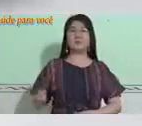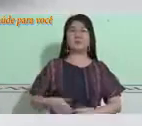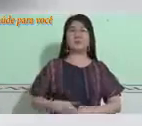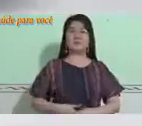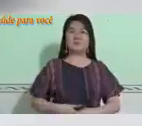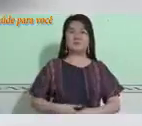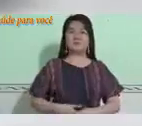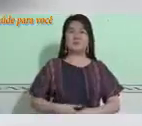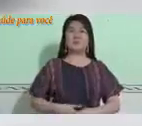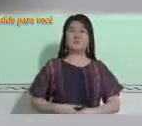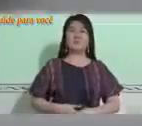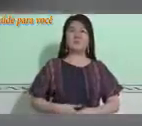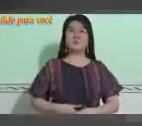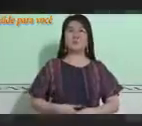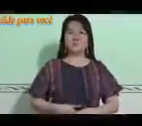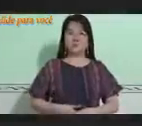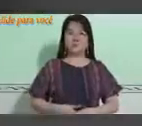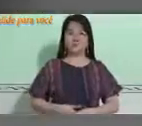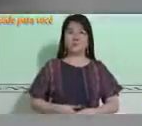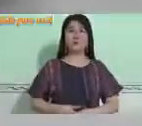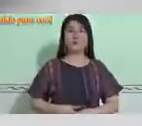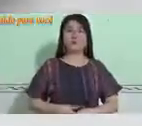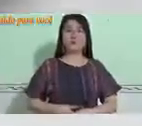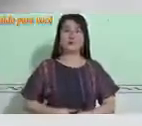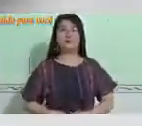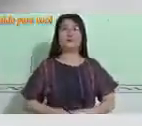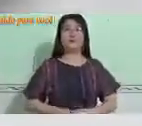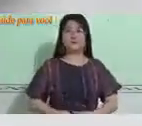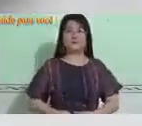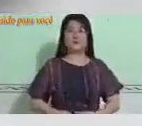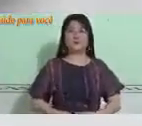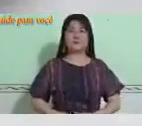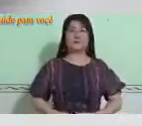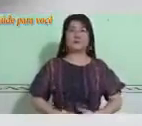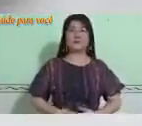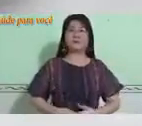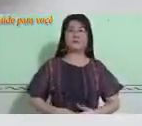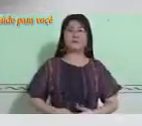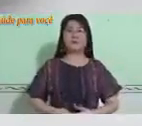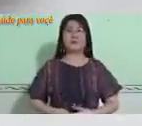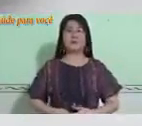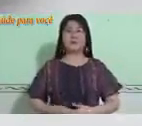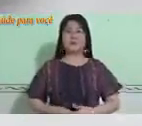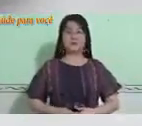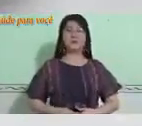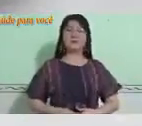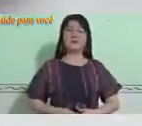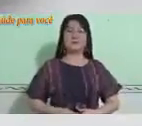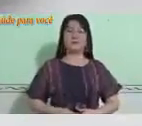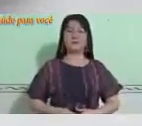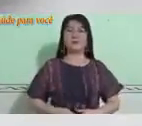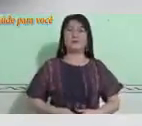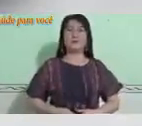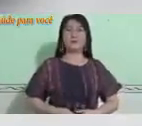de cabeça, tontura, cãibra, alteração dos batimentos cardíacos e febre baixa.